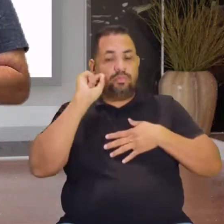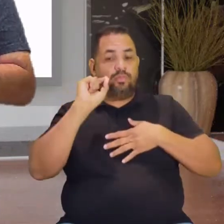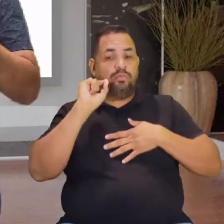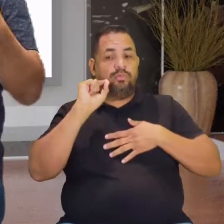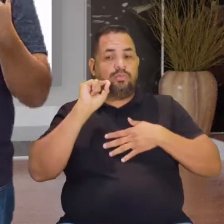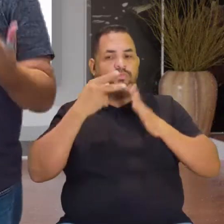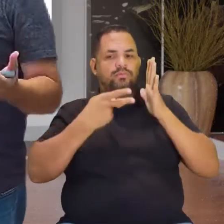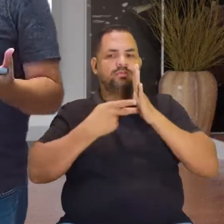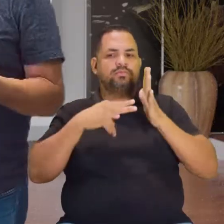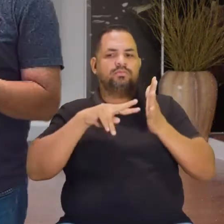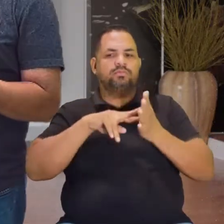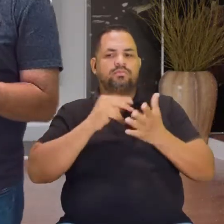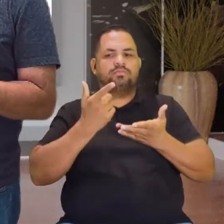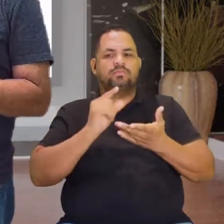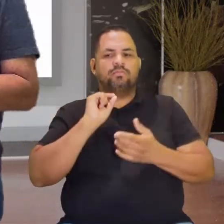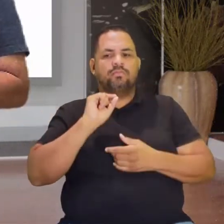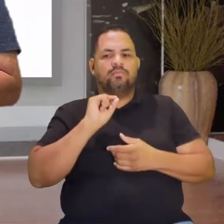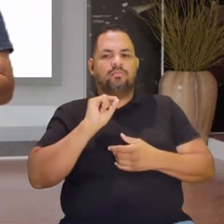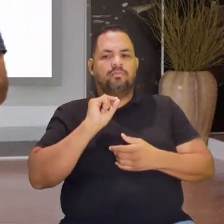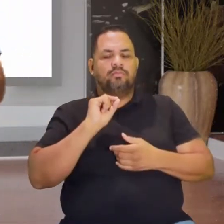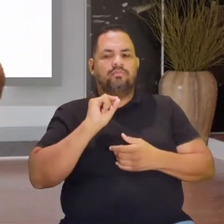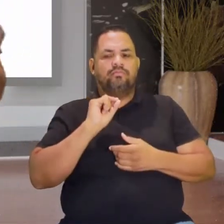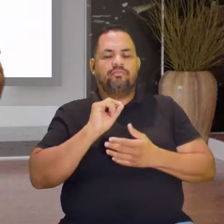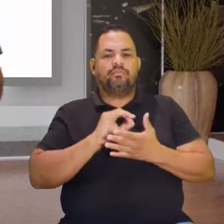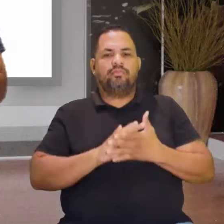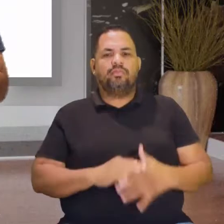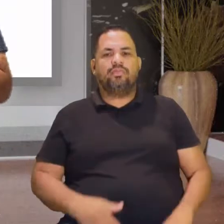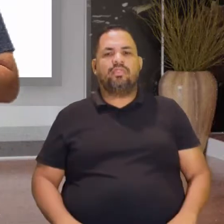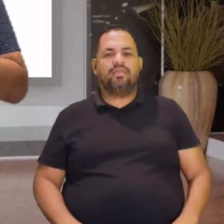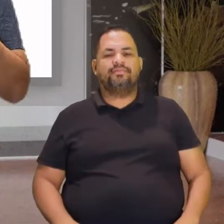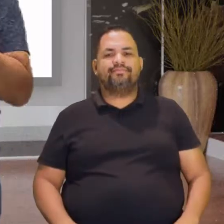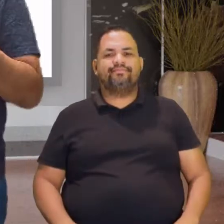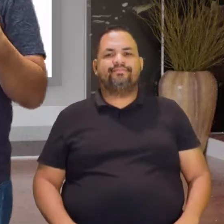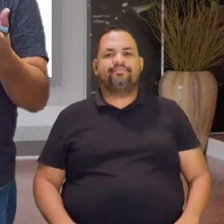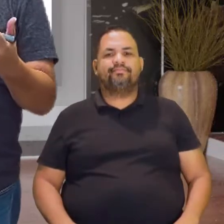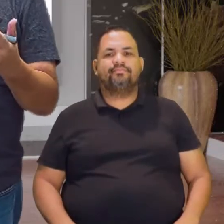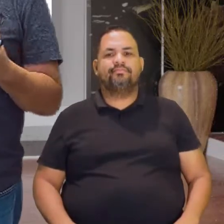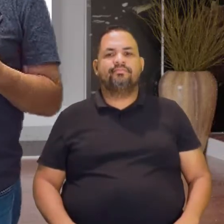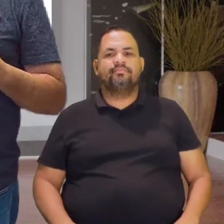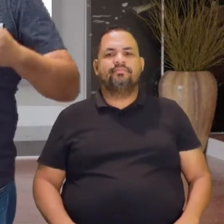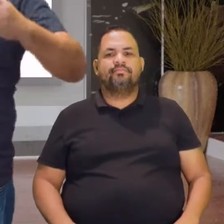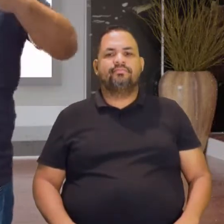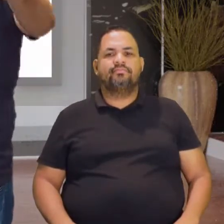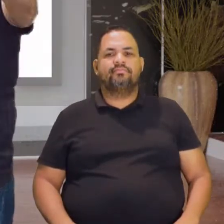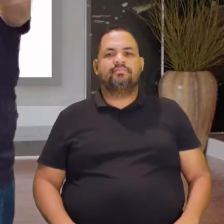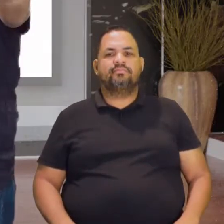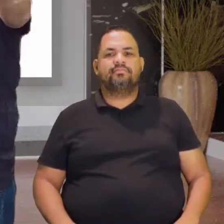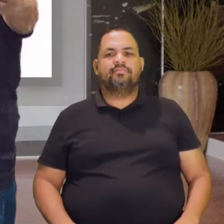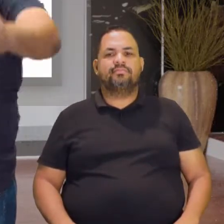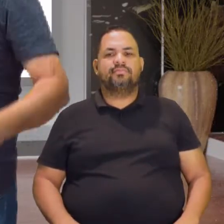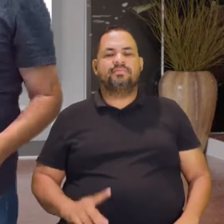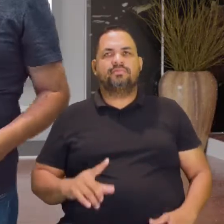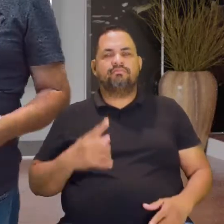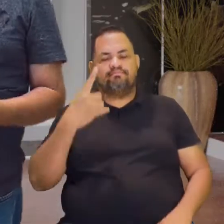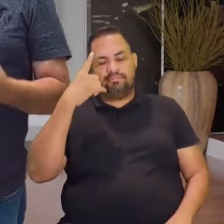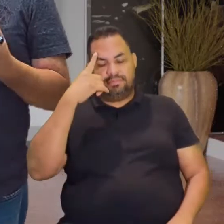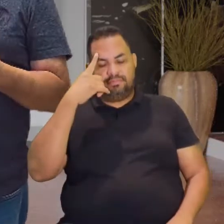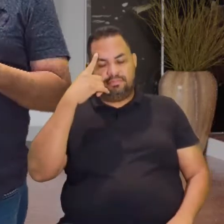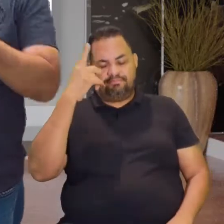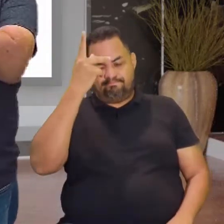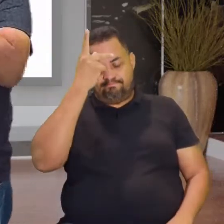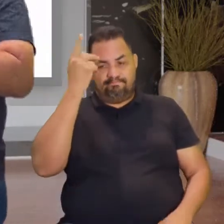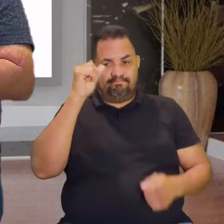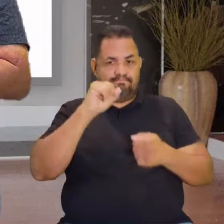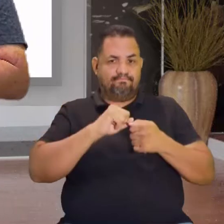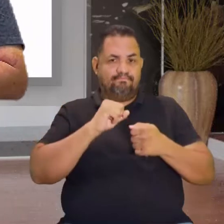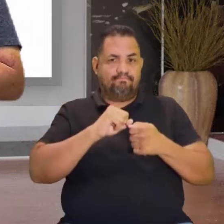é e sobre o que vai colocar, eu estou pensando, porque eu estou falando do ponto de vista da pessoa que vai fazer, né? Mas